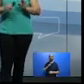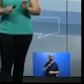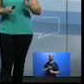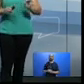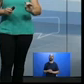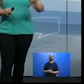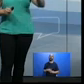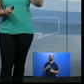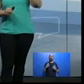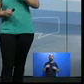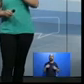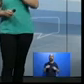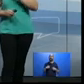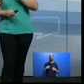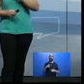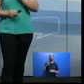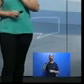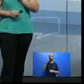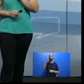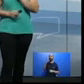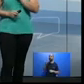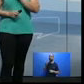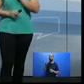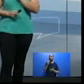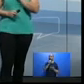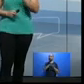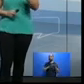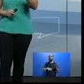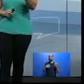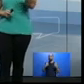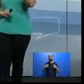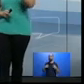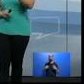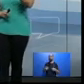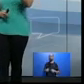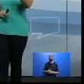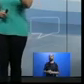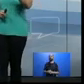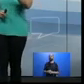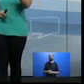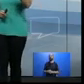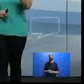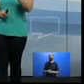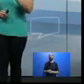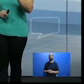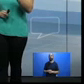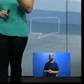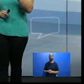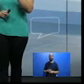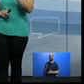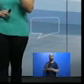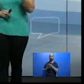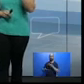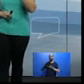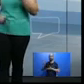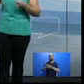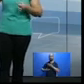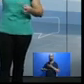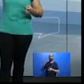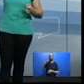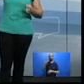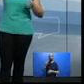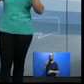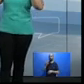vamos precisar dela também lá para frente para as atividades, tá bom? Então essa troca, esse comércio de troca entre português e